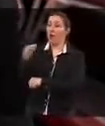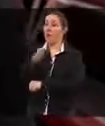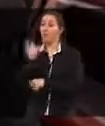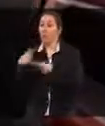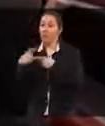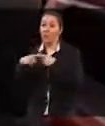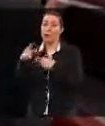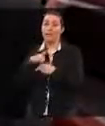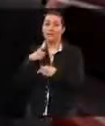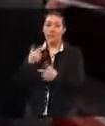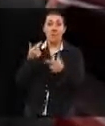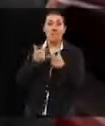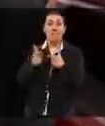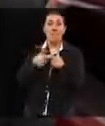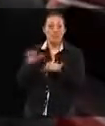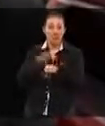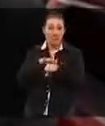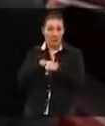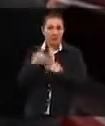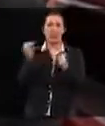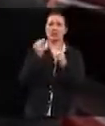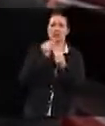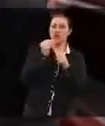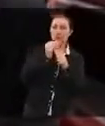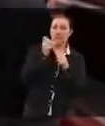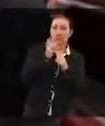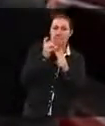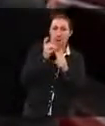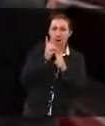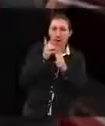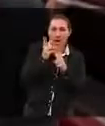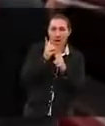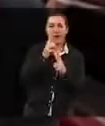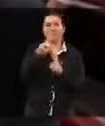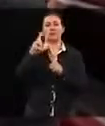pela obesidade. Diabetes, excesso de colesterol,